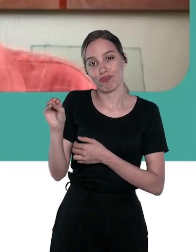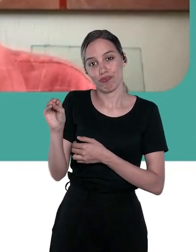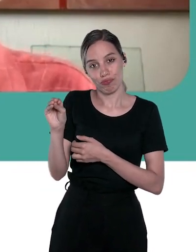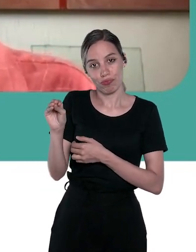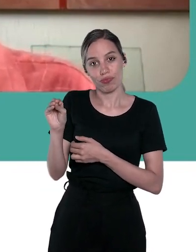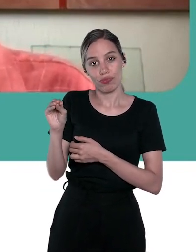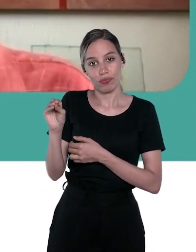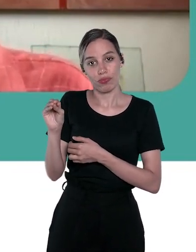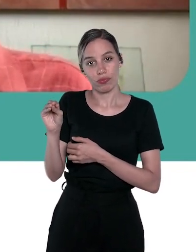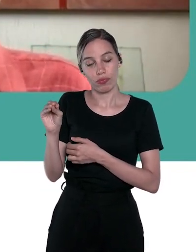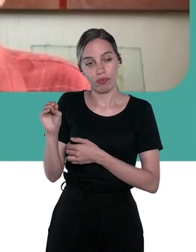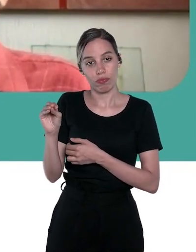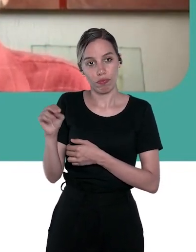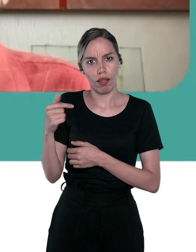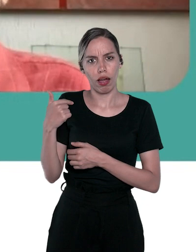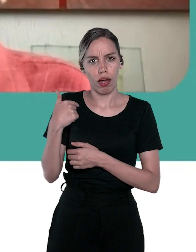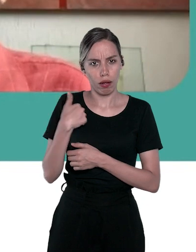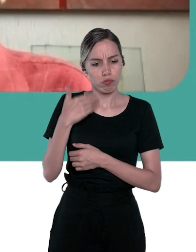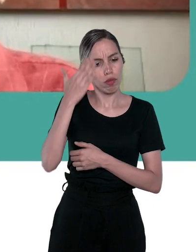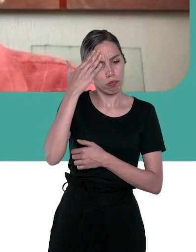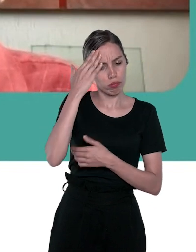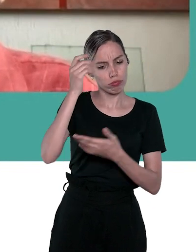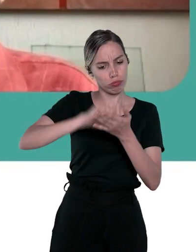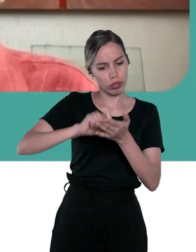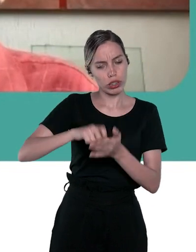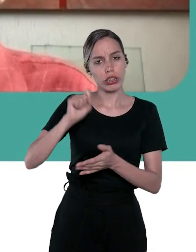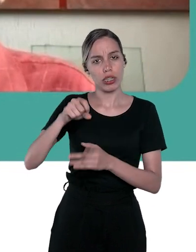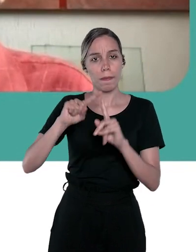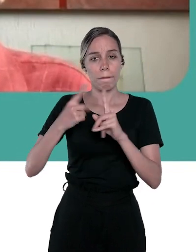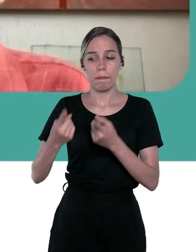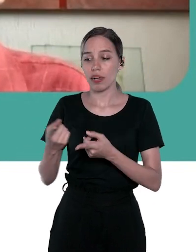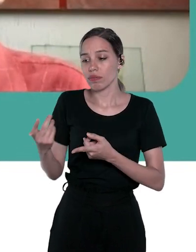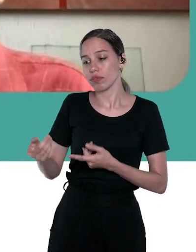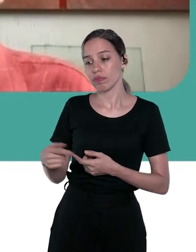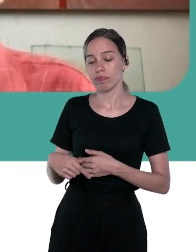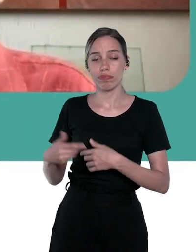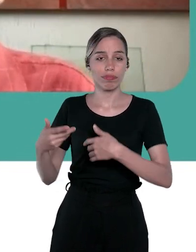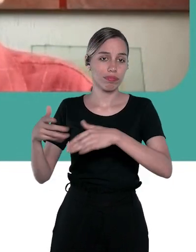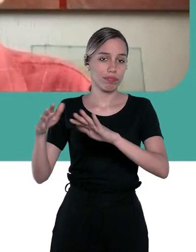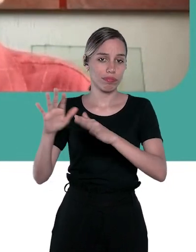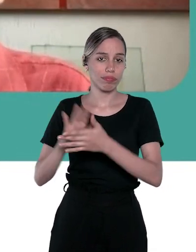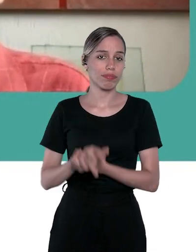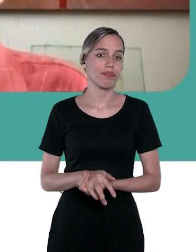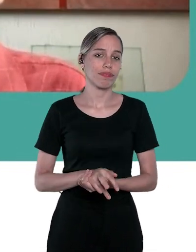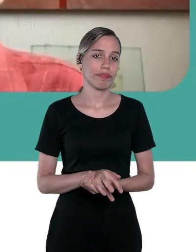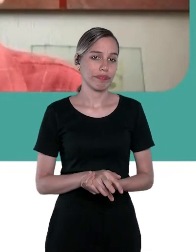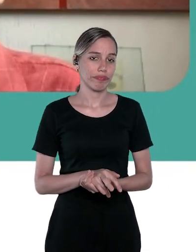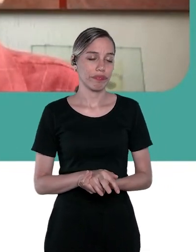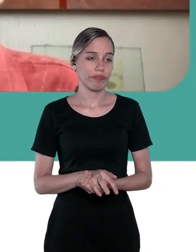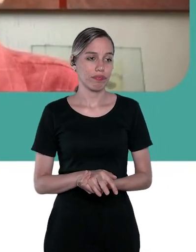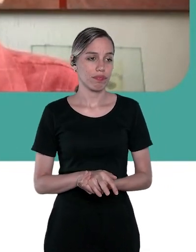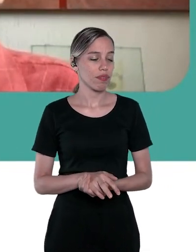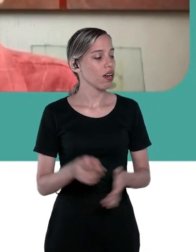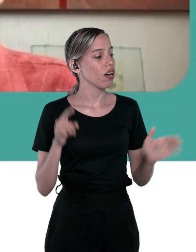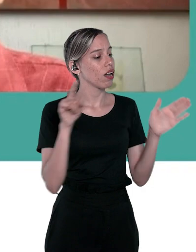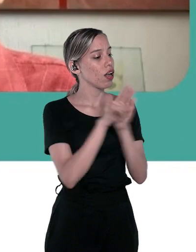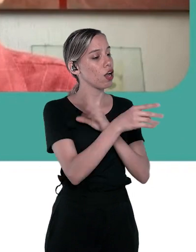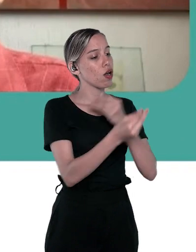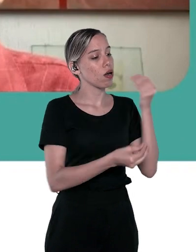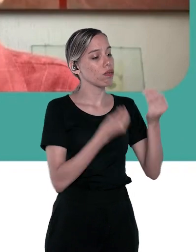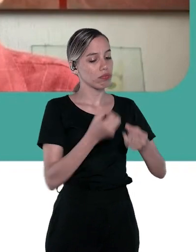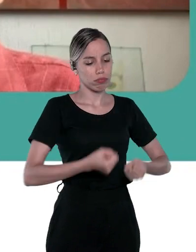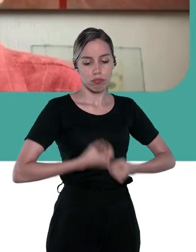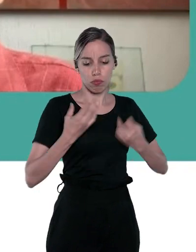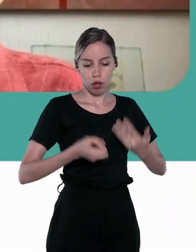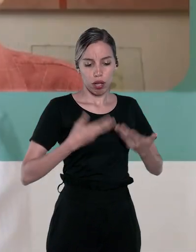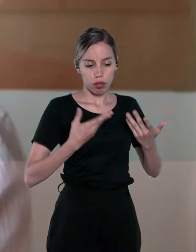mas passou batido. É. E como que a poesia se revelou para você, assim? Foi a partir